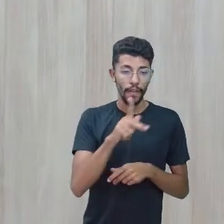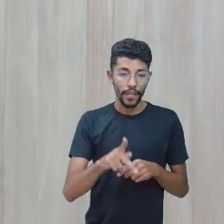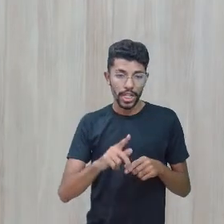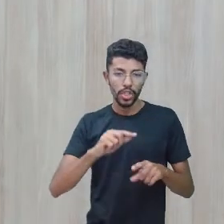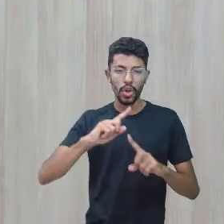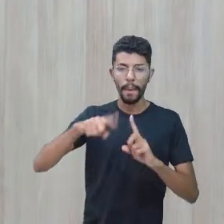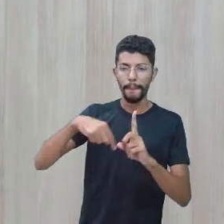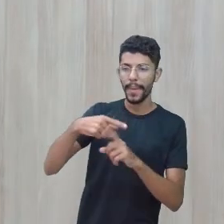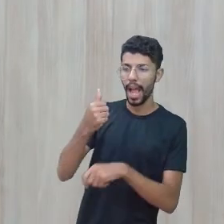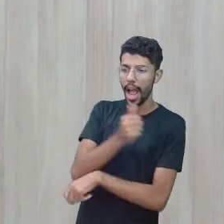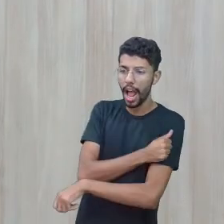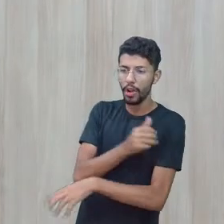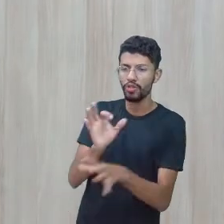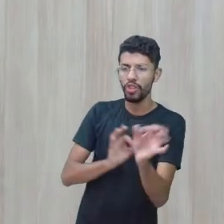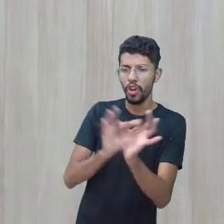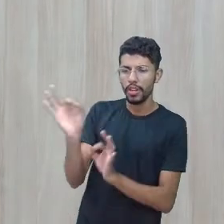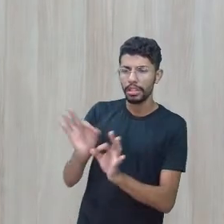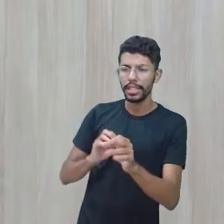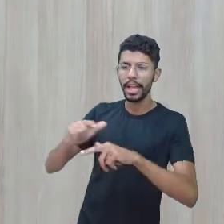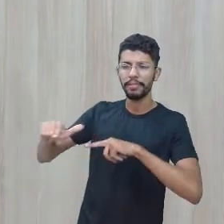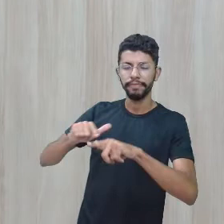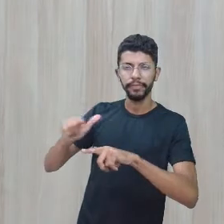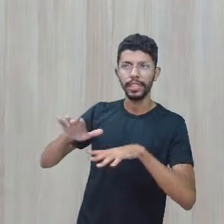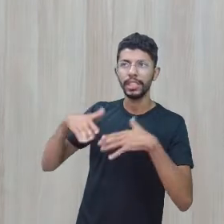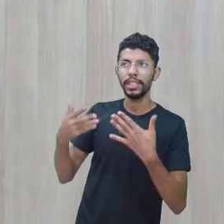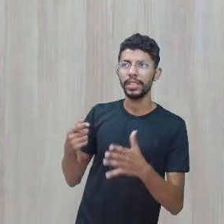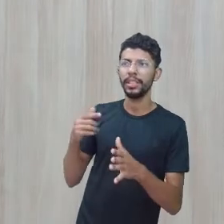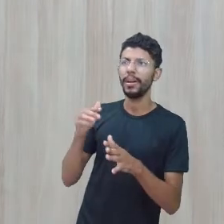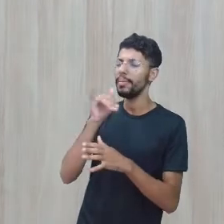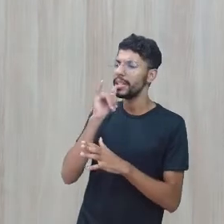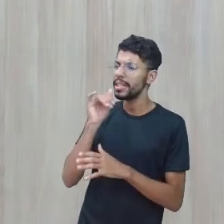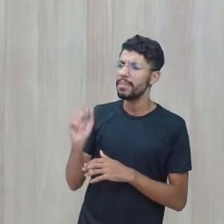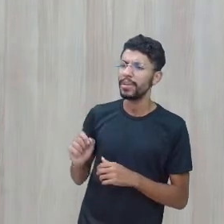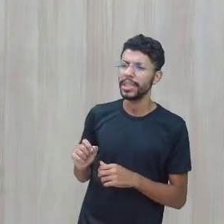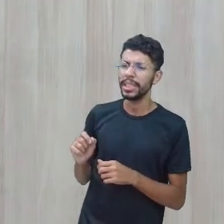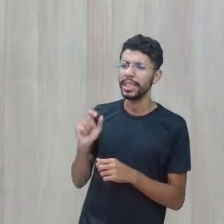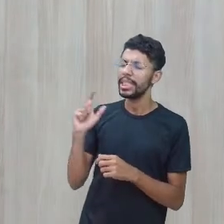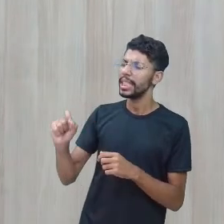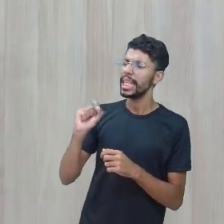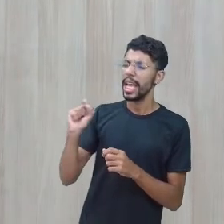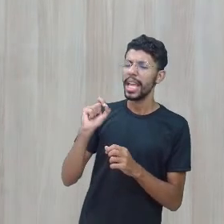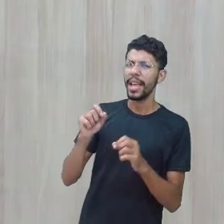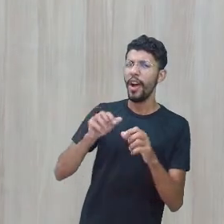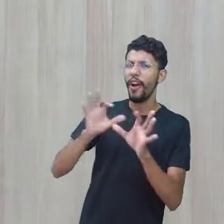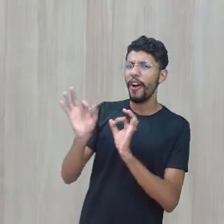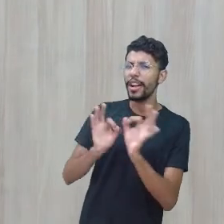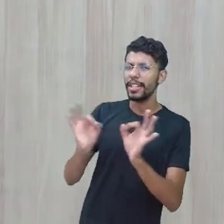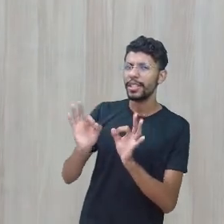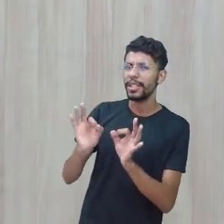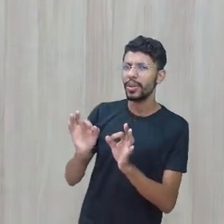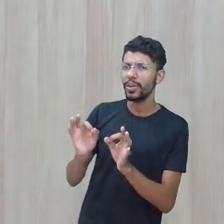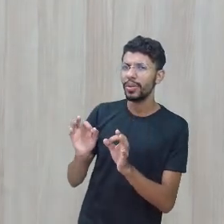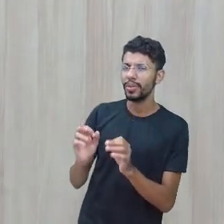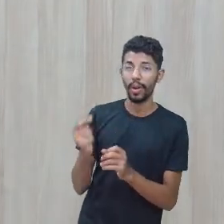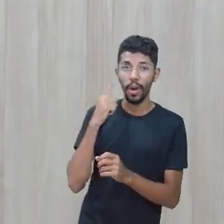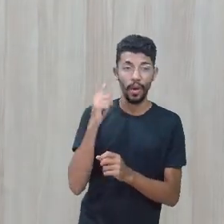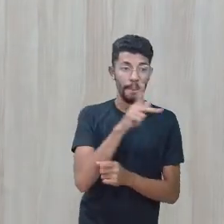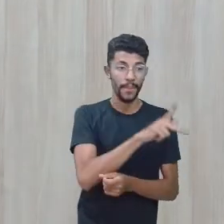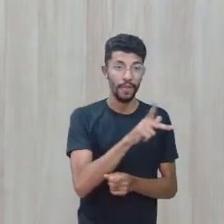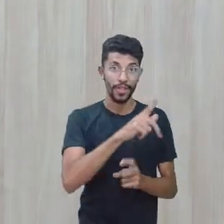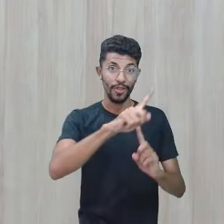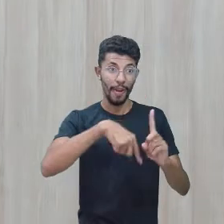trabalho, né? Vou perguntar ao verbo, quem foi que organizou? Foram professores